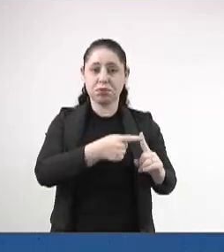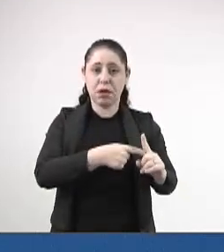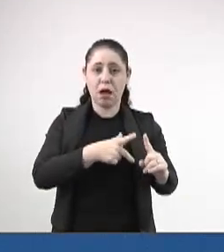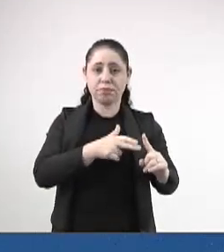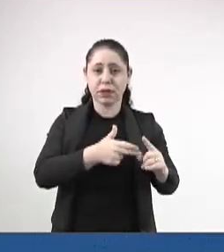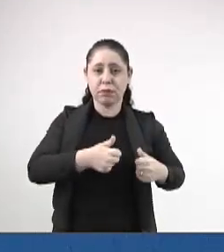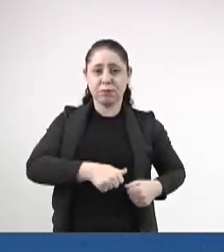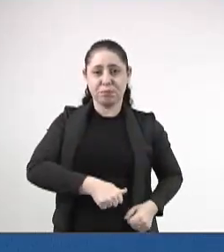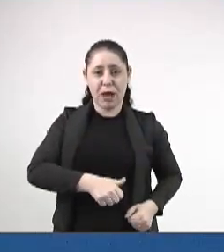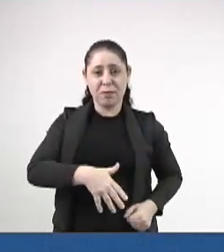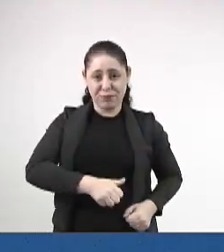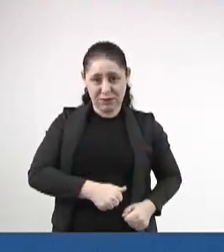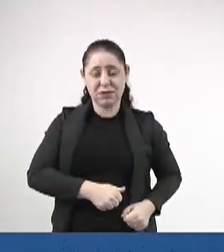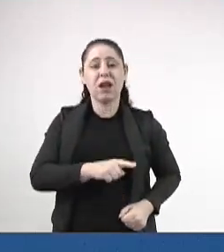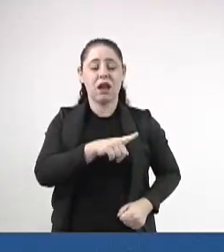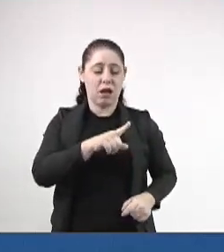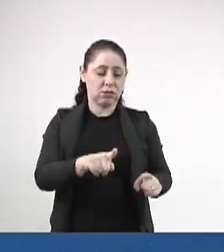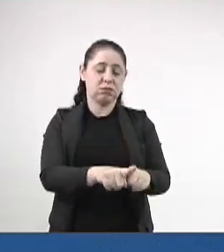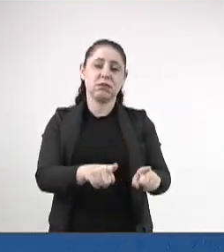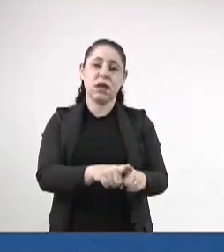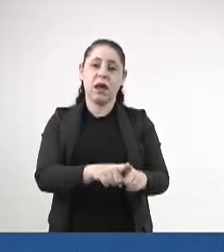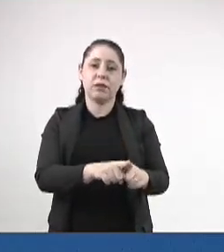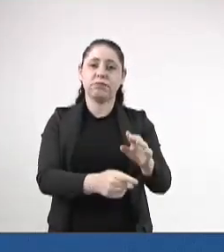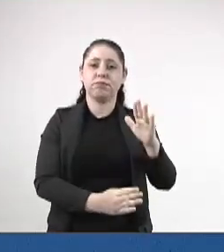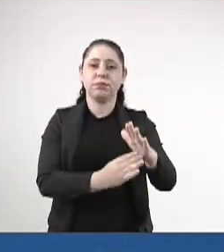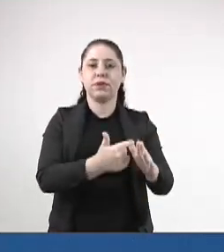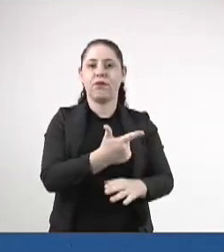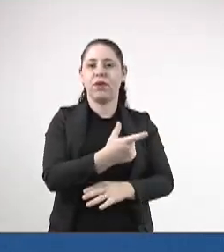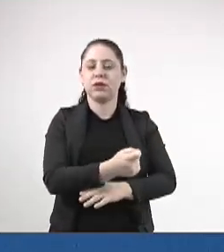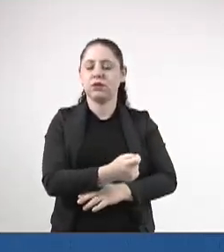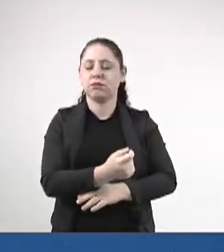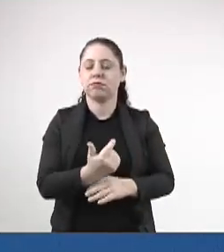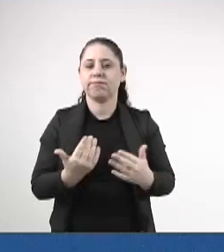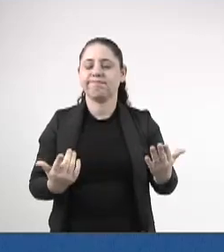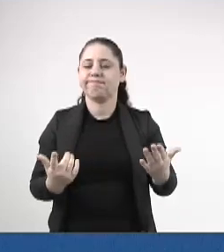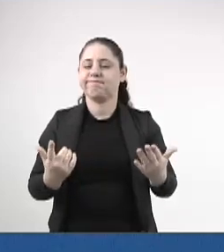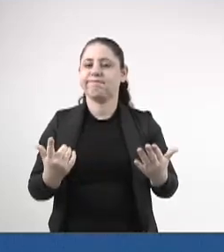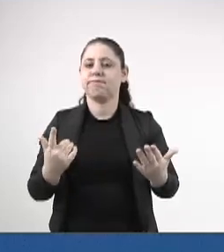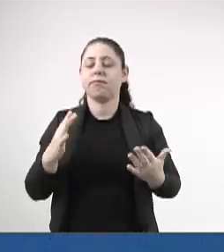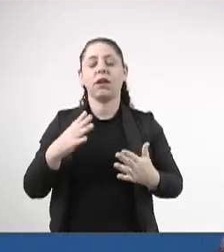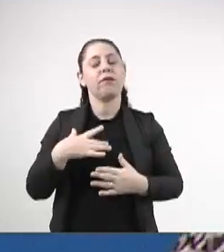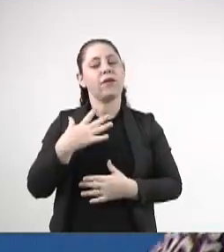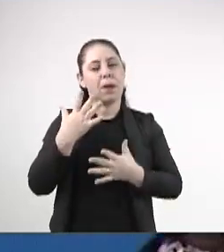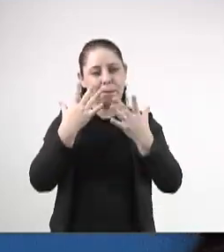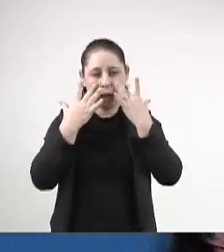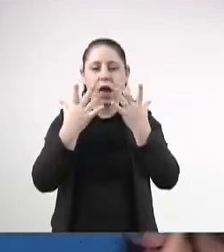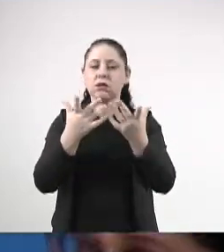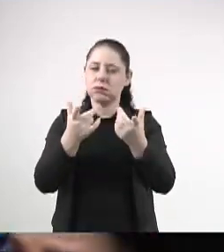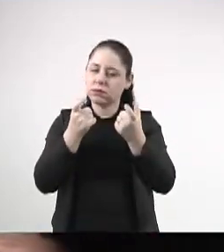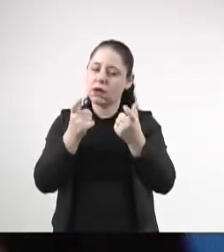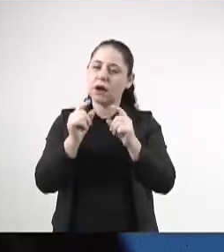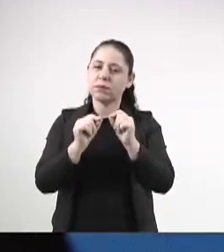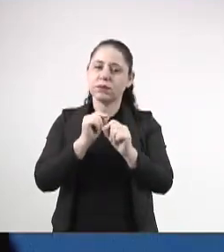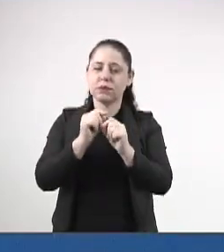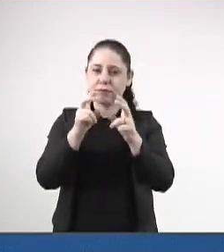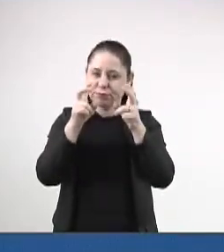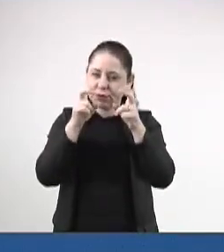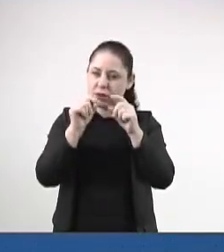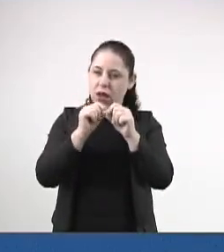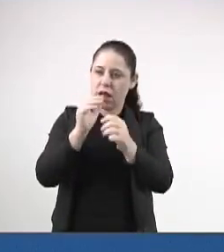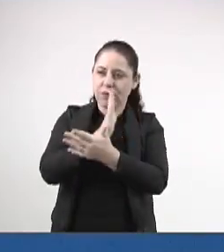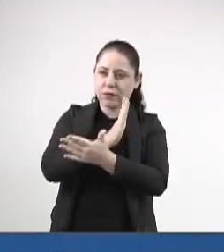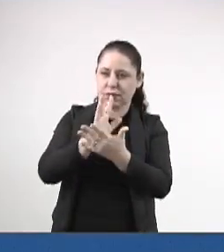a gravidez, que é resultante de um estupro. Então, Vossa Excelência percebe como que as coisas